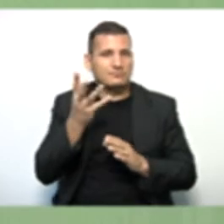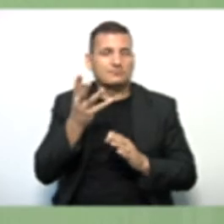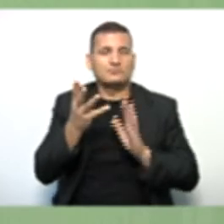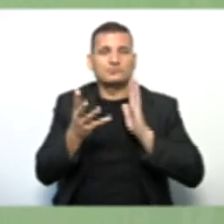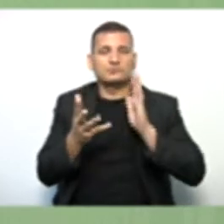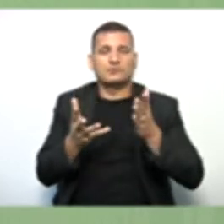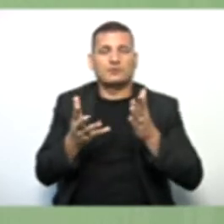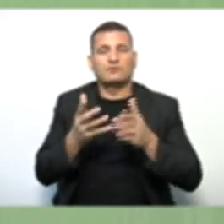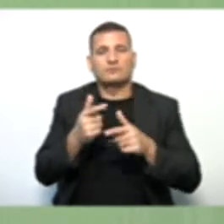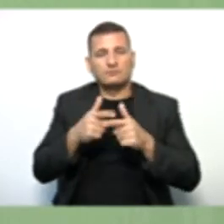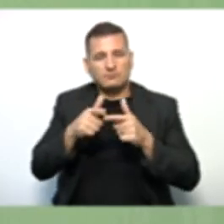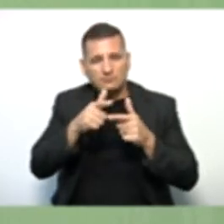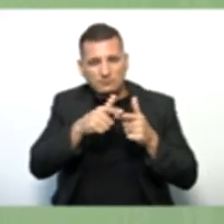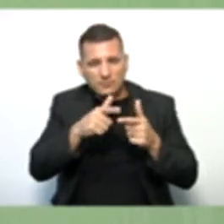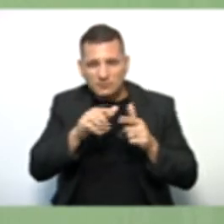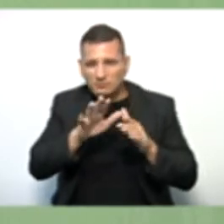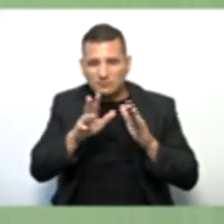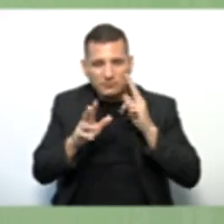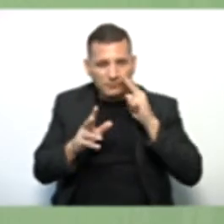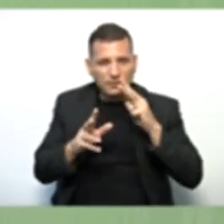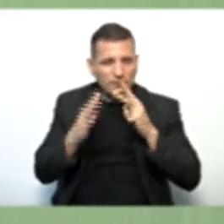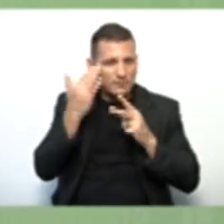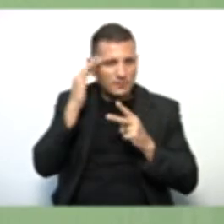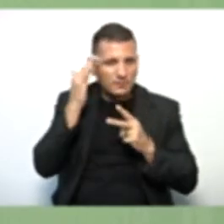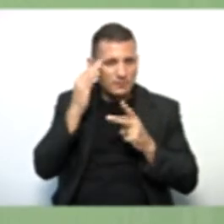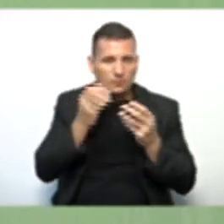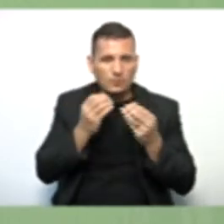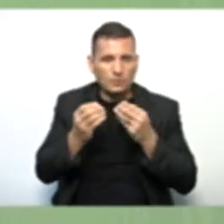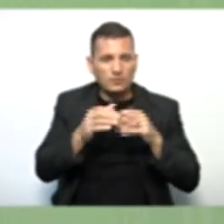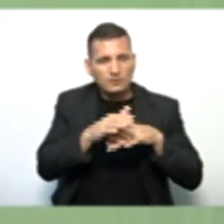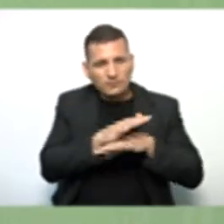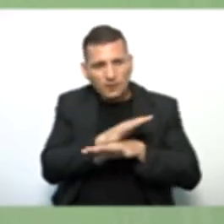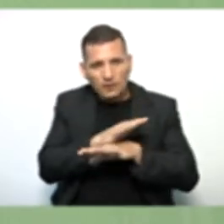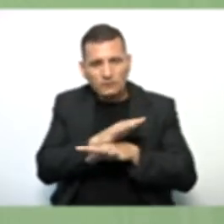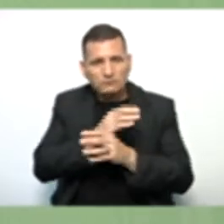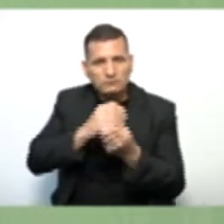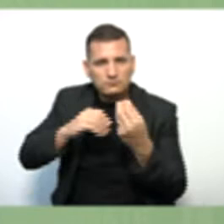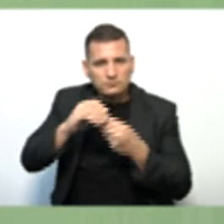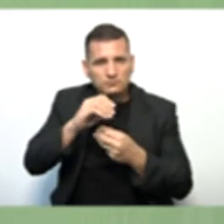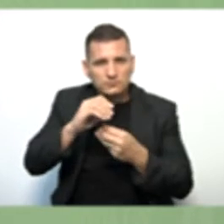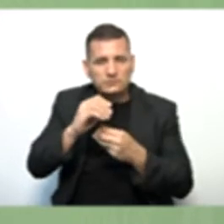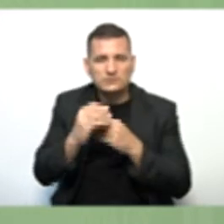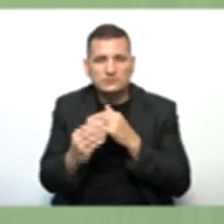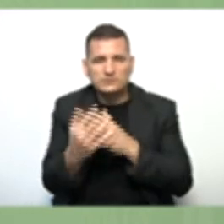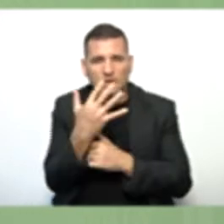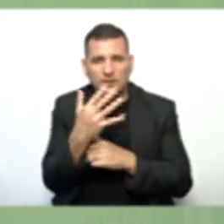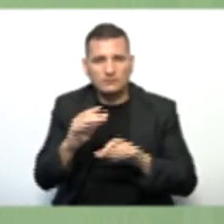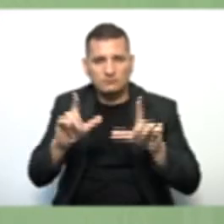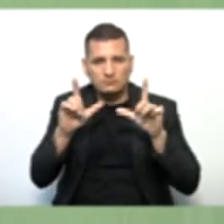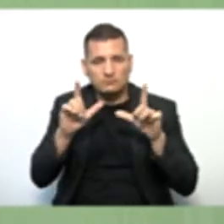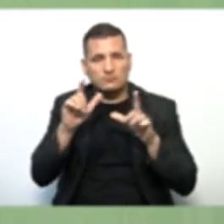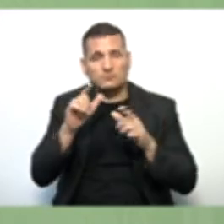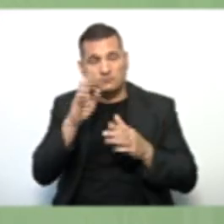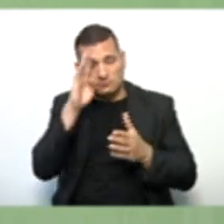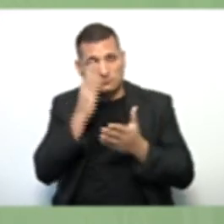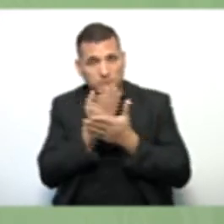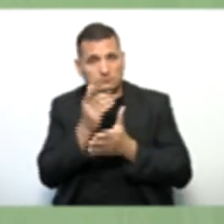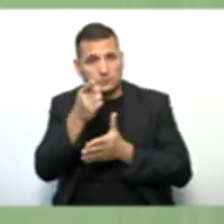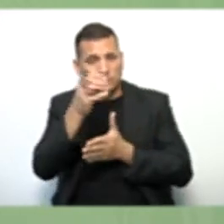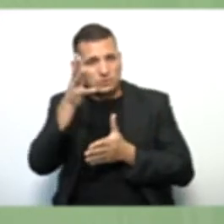um probleminha para que a gente possa entender melhor como funciona a entrada, processamento e saída. Coisa que eu acredito com certeza que vocês